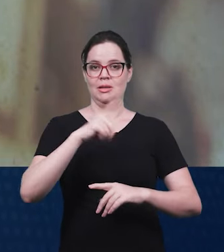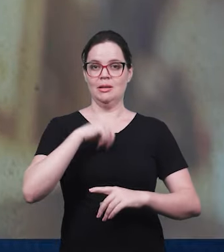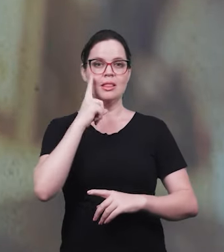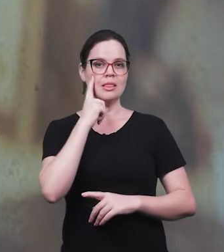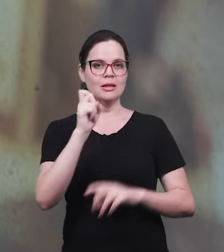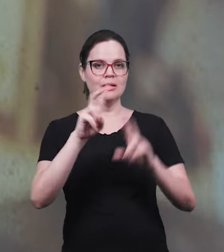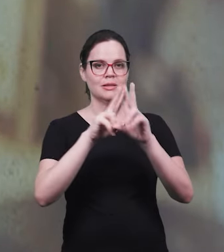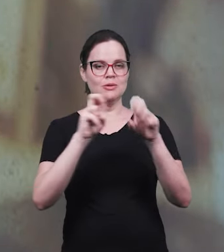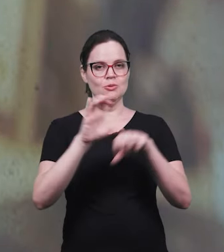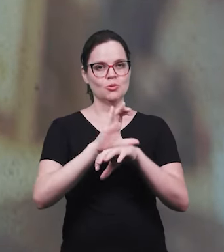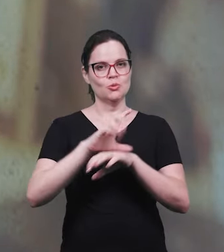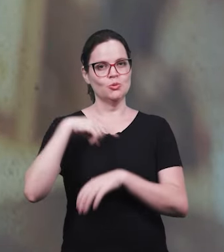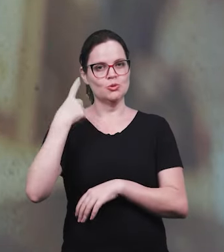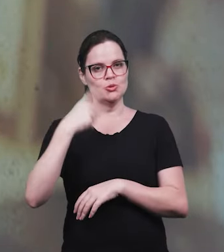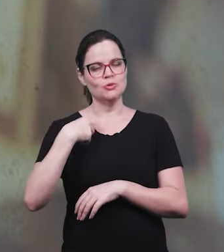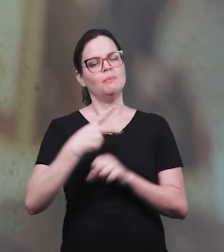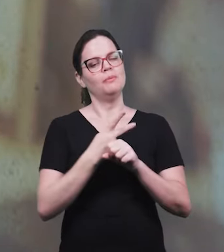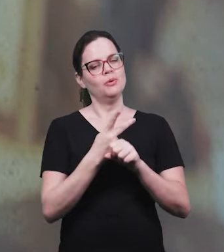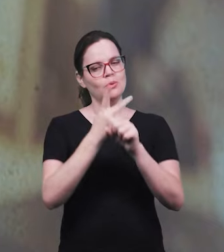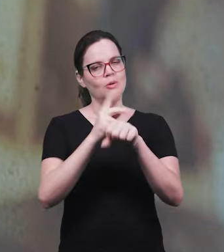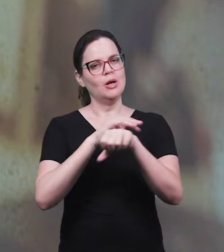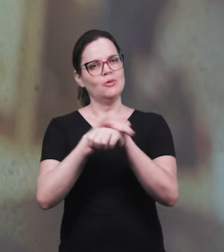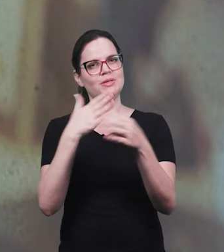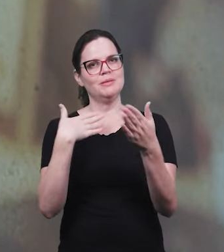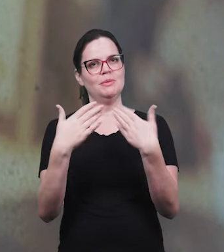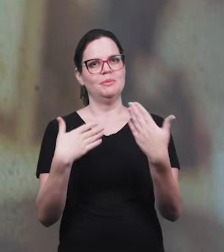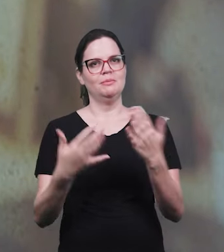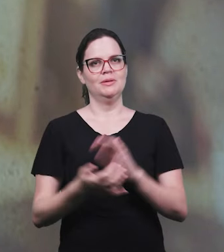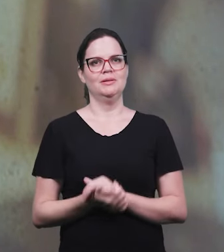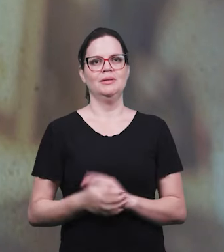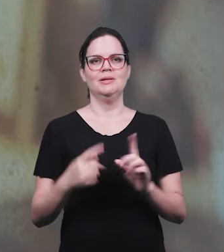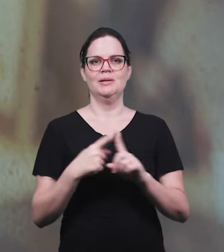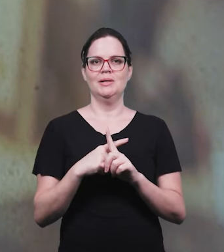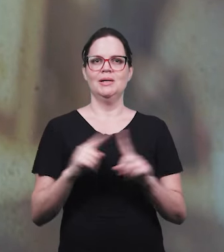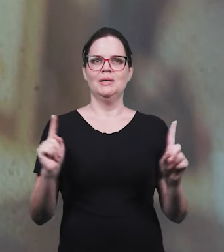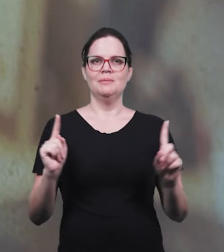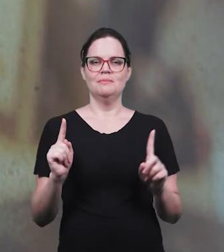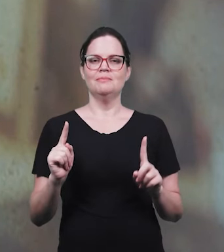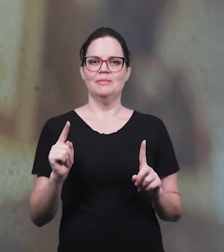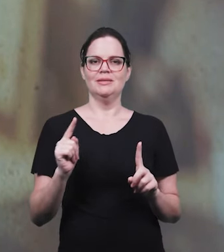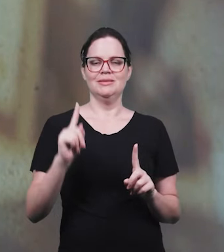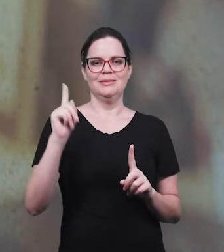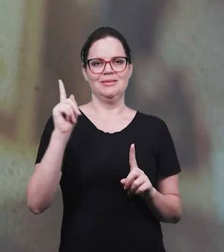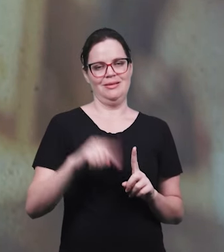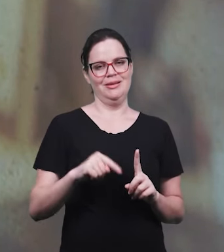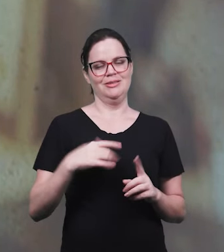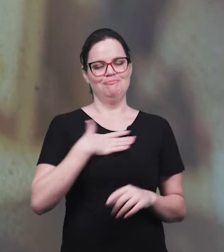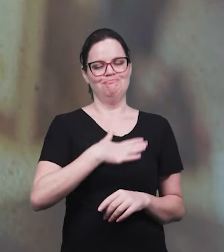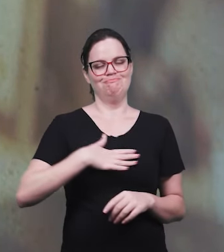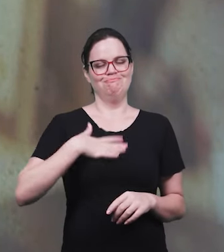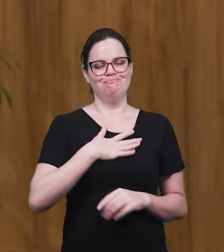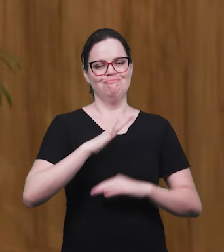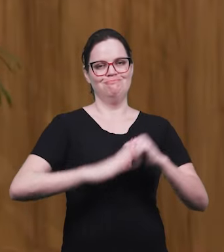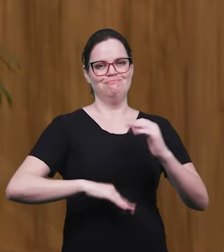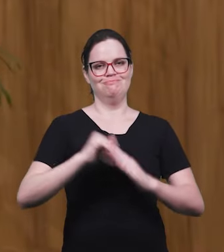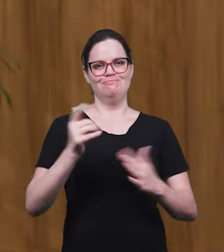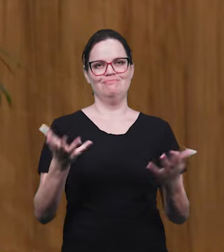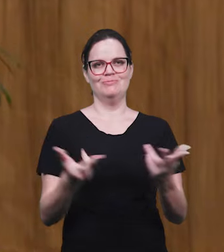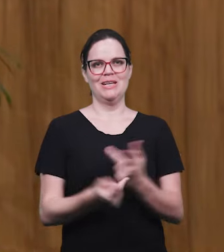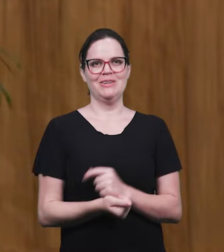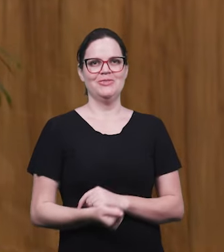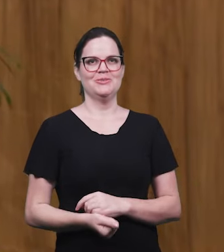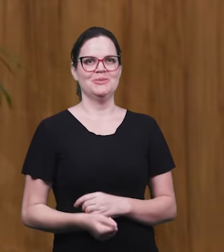interessado, procure saber um pouco mais, mas da minha parte não poderia ser diferente. É uma profissão que me agrada muito. E é maravilhoso,